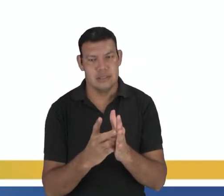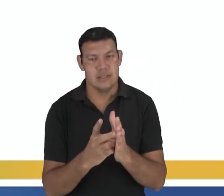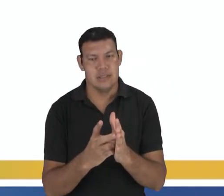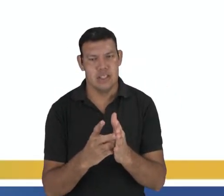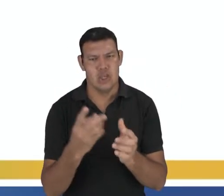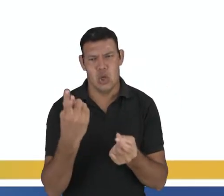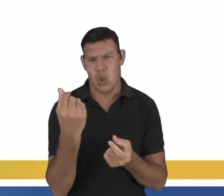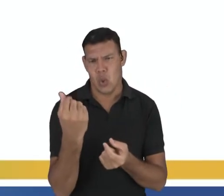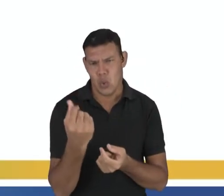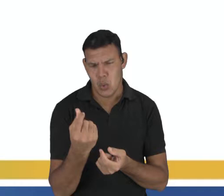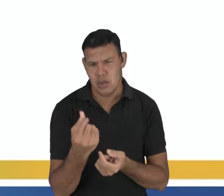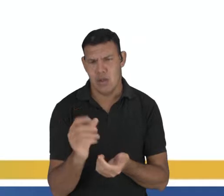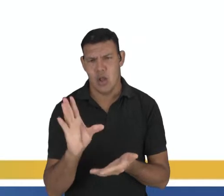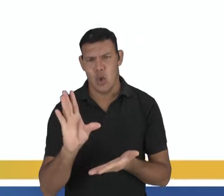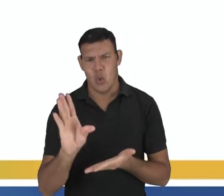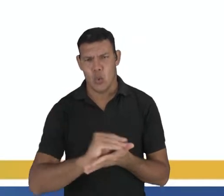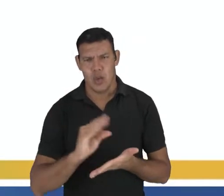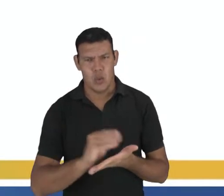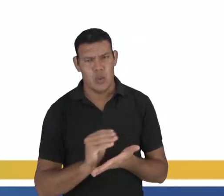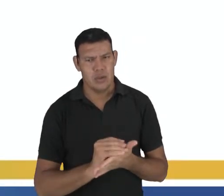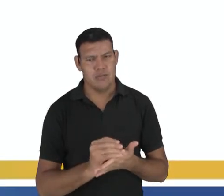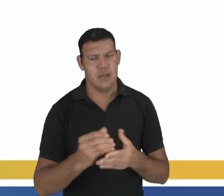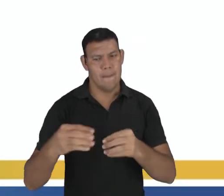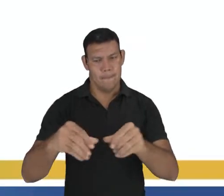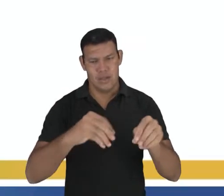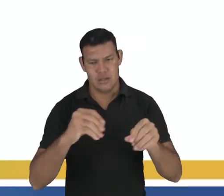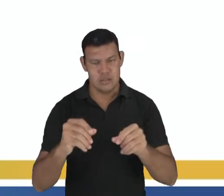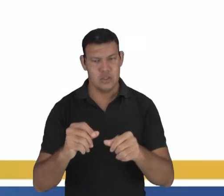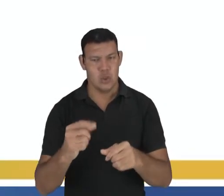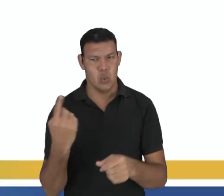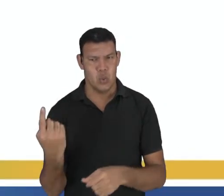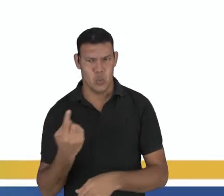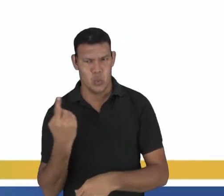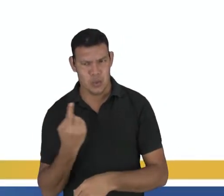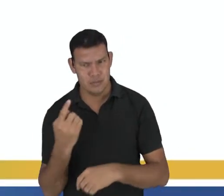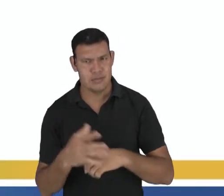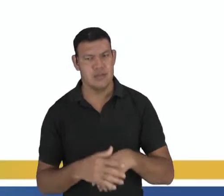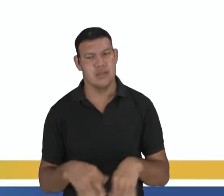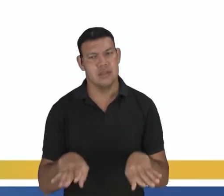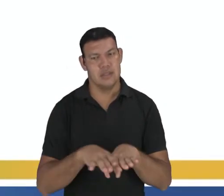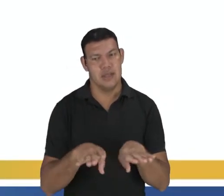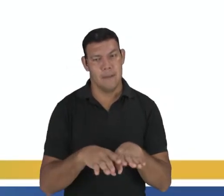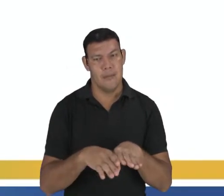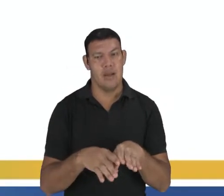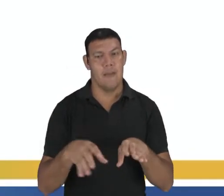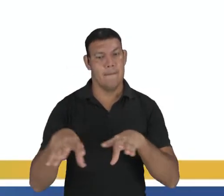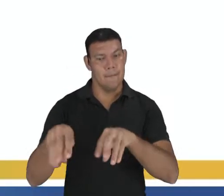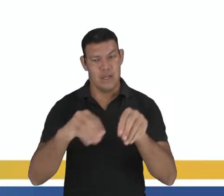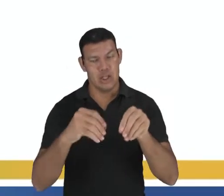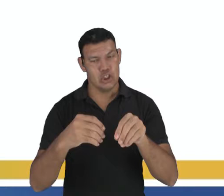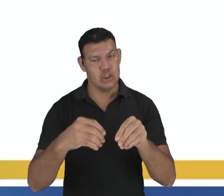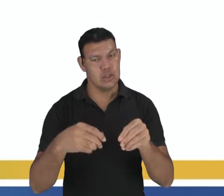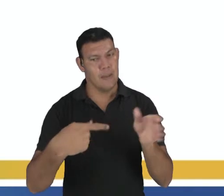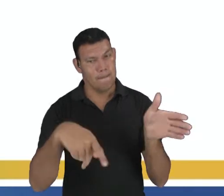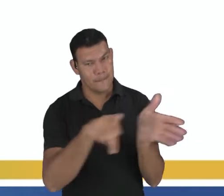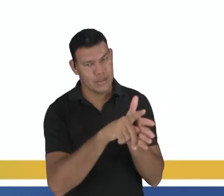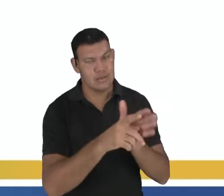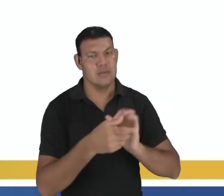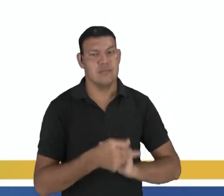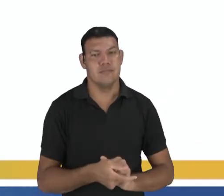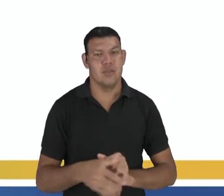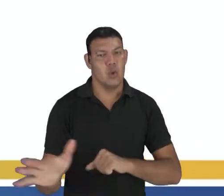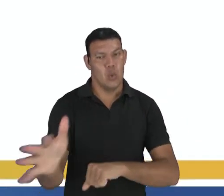dinheiro, desejo de lucro, propriedade individual, posse da terra e de recursos naturais, entre os colonizadores